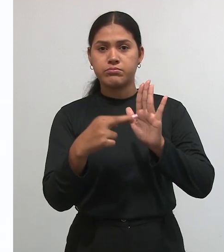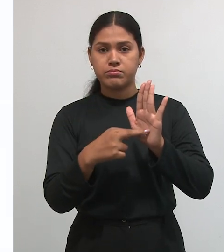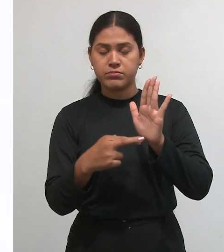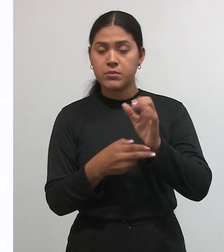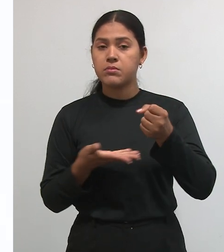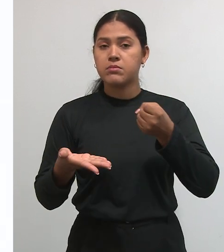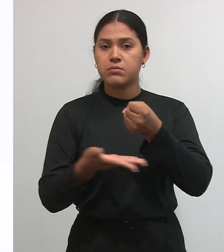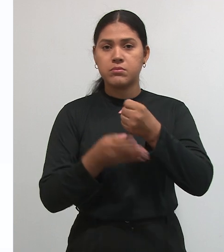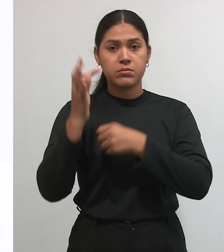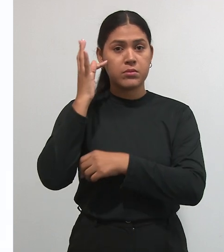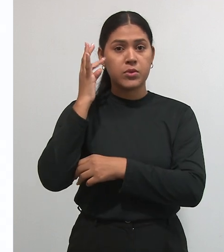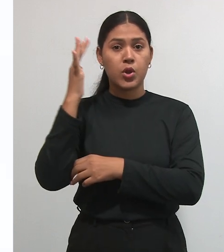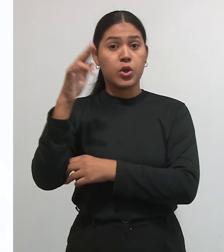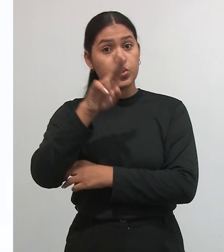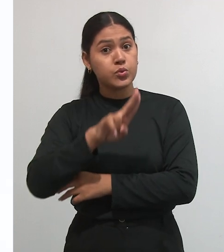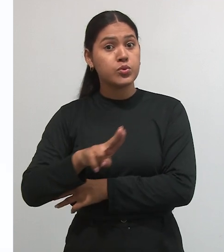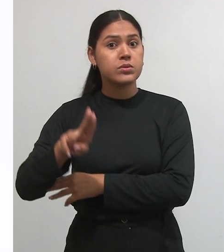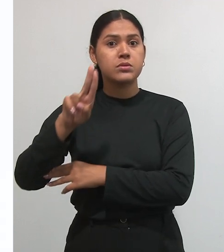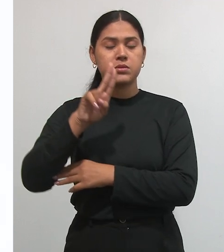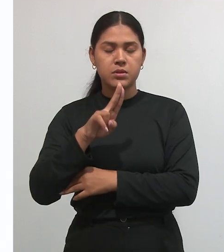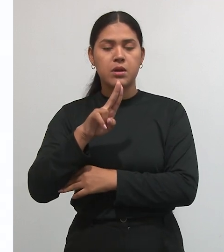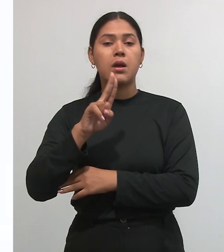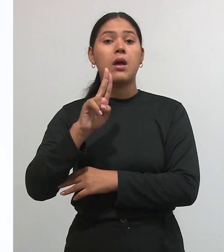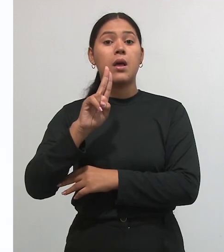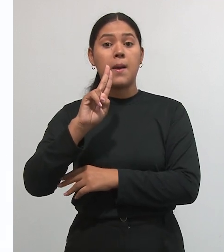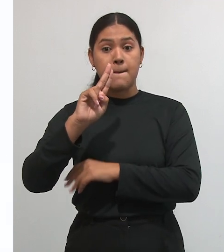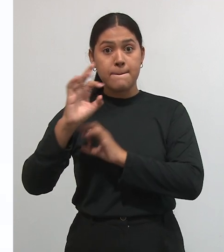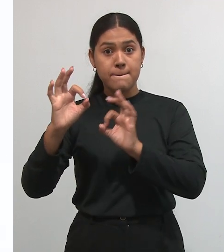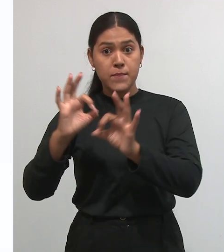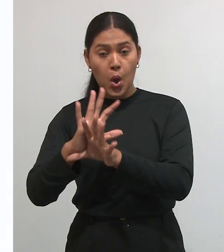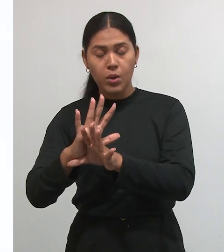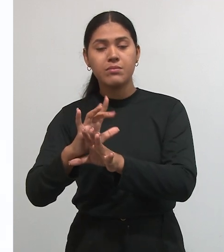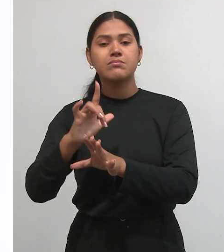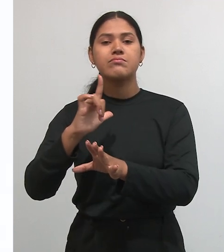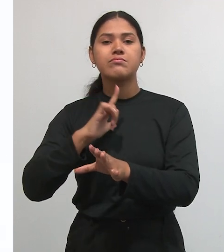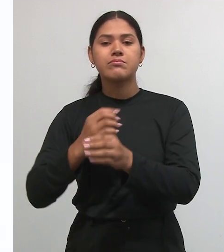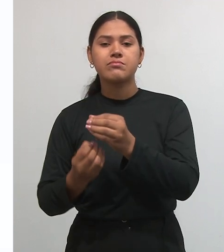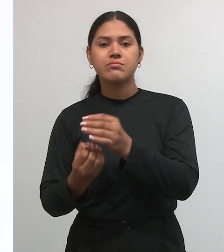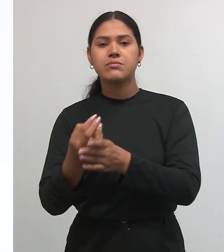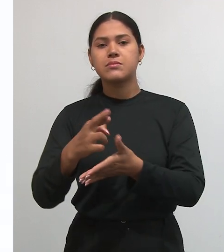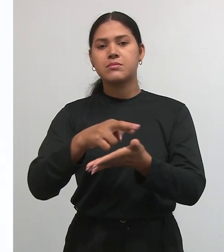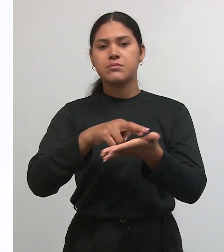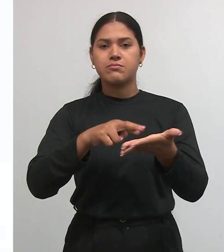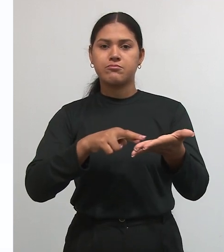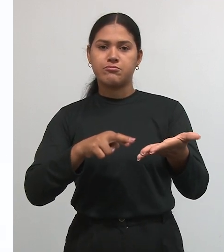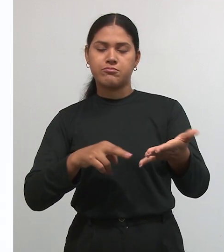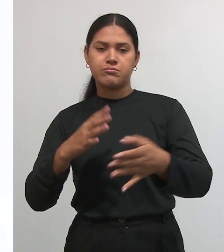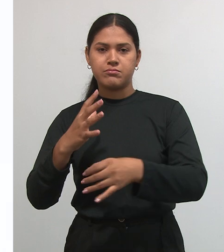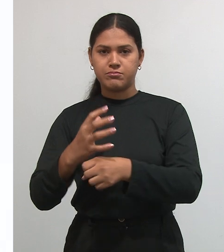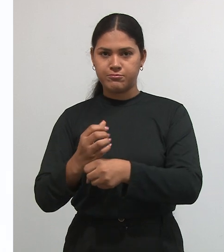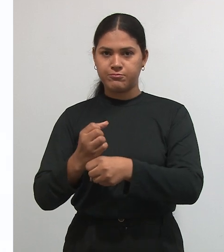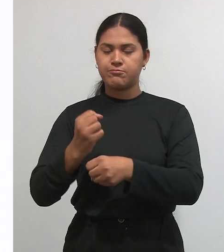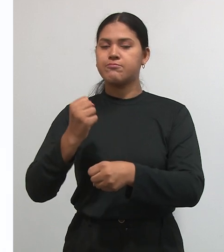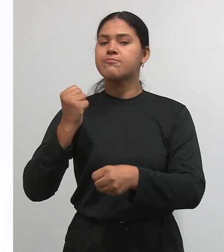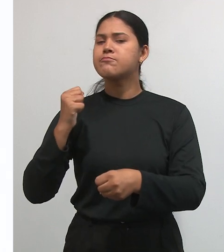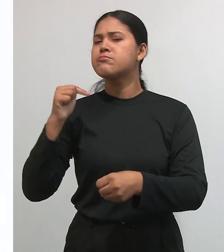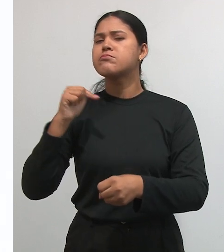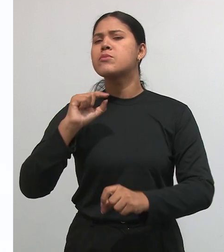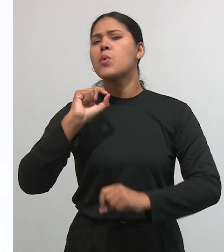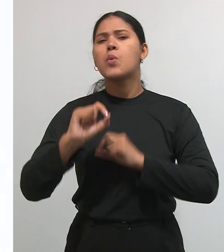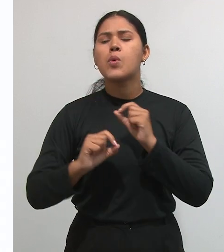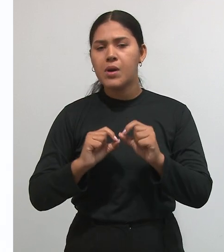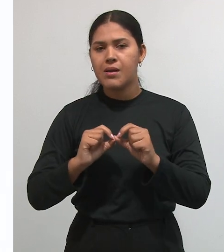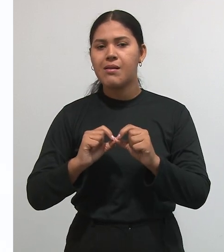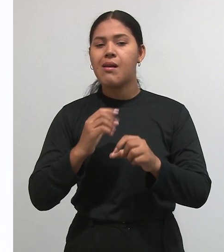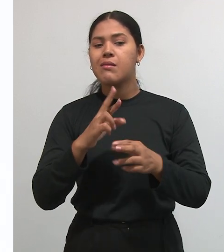são elaborados o que a gente fala os relatórios contábeis. Esses relatórios vão gerar o quê? Vão